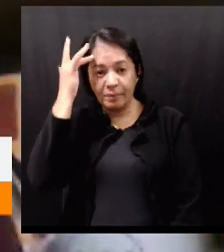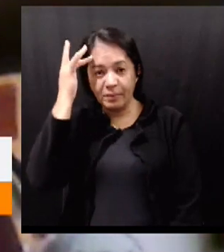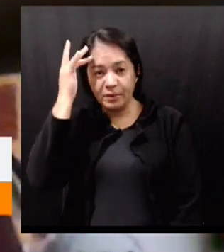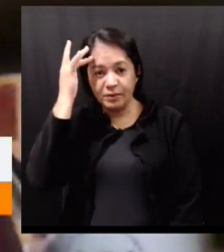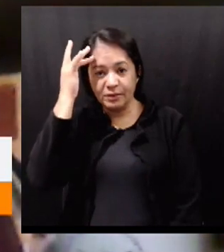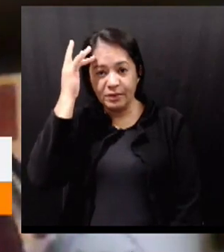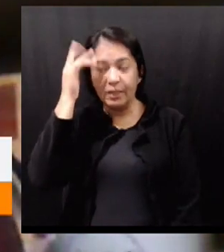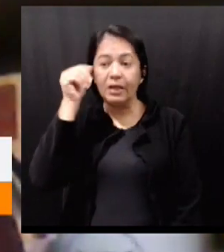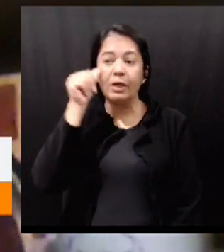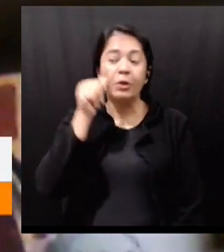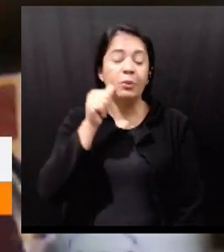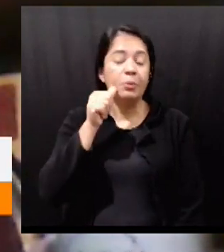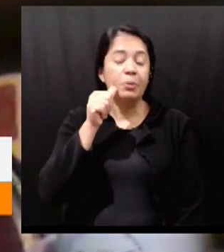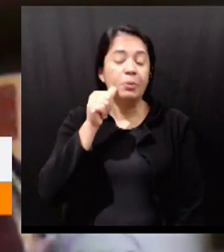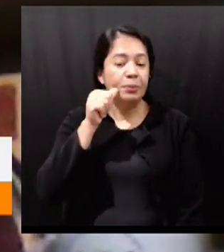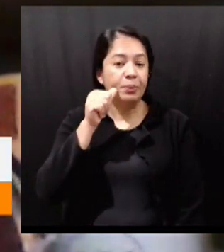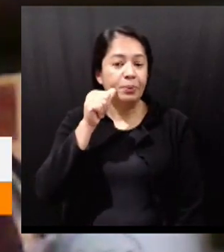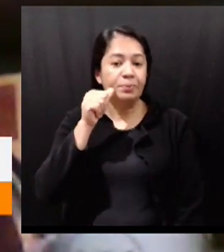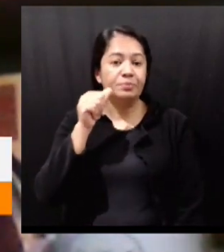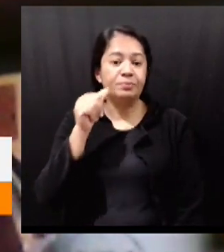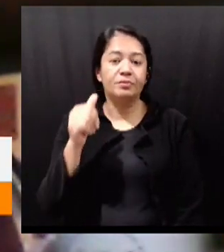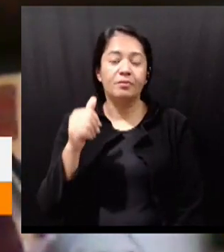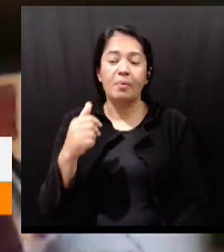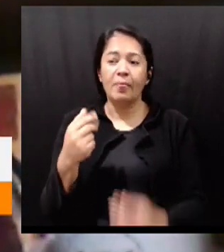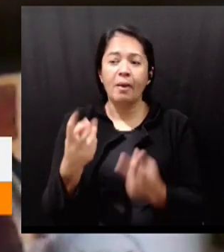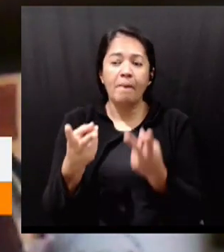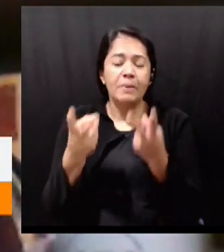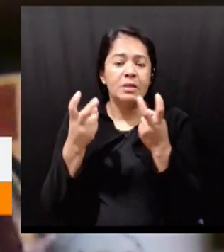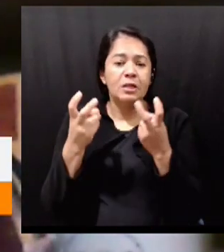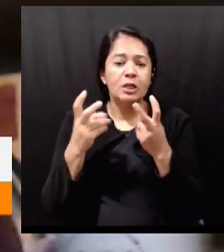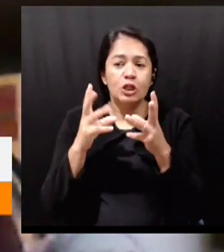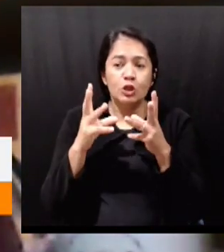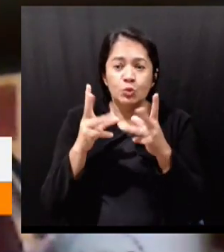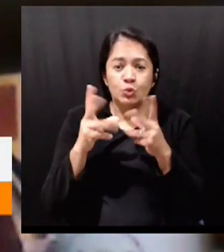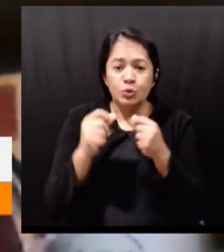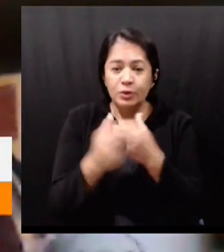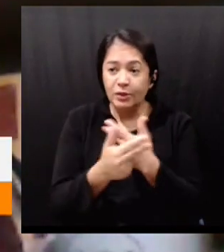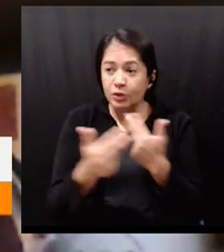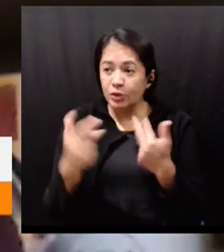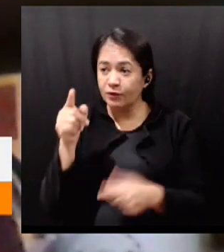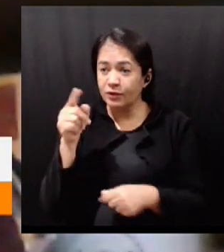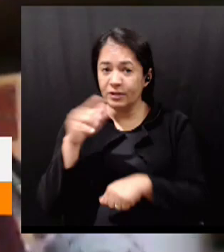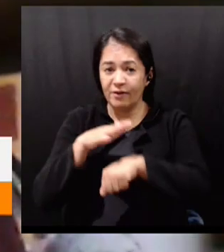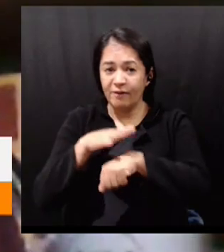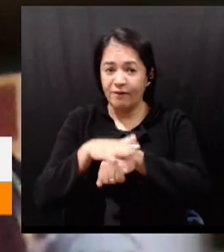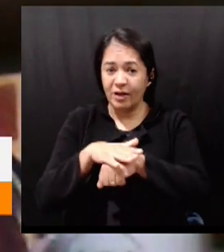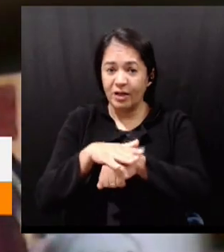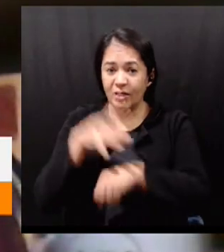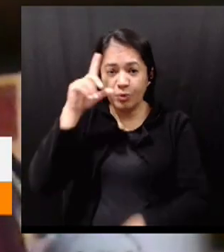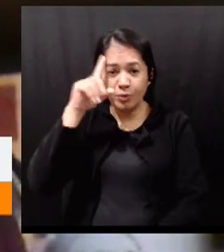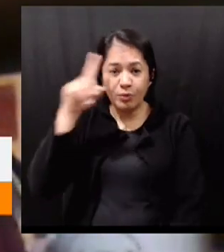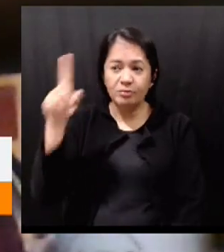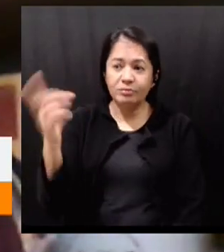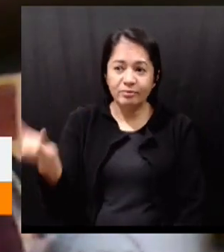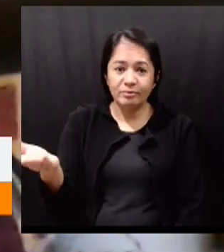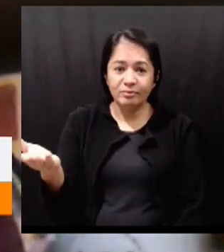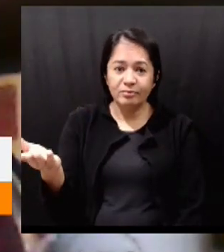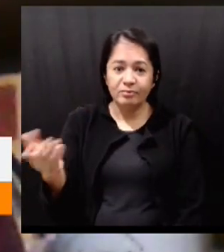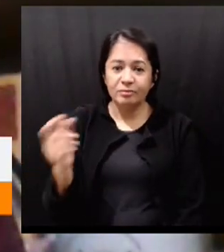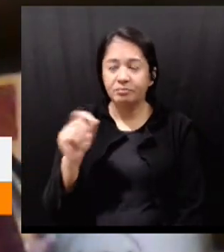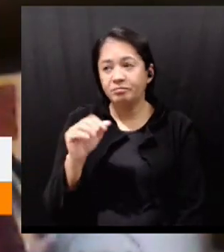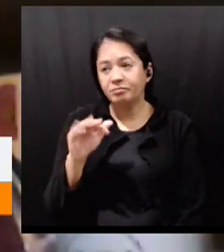mulher. Observa todas as coisas que você faz durante o dia e que muita coisa